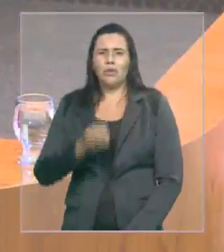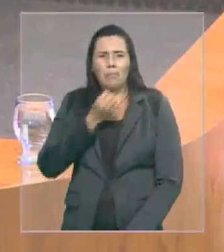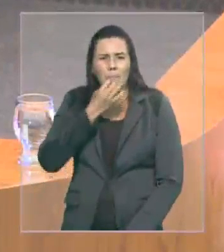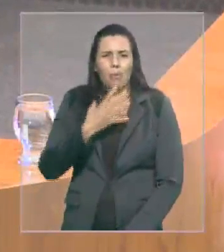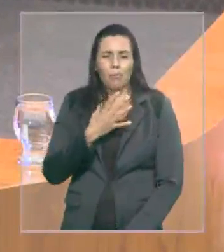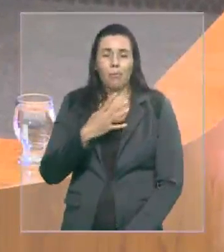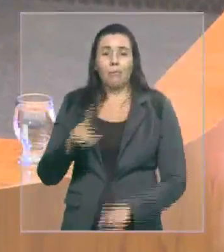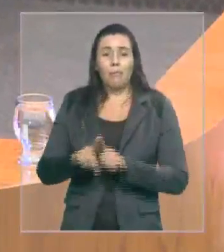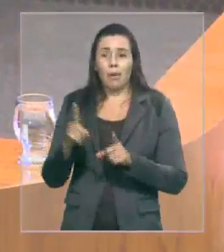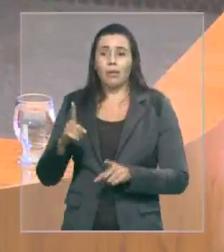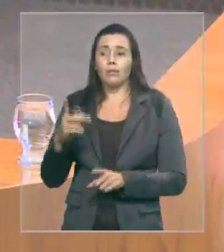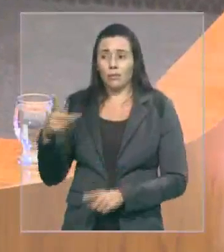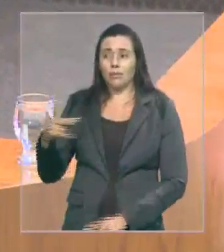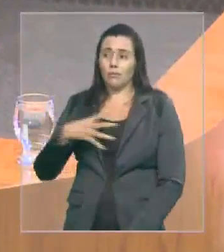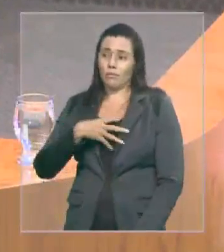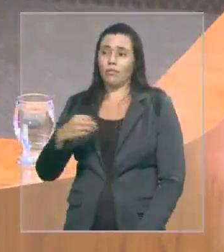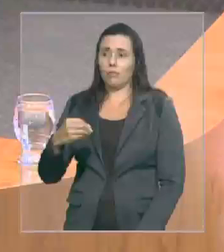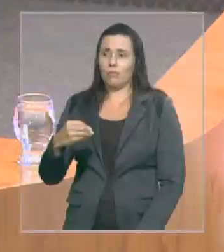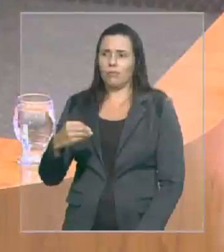enfim.